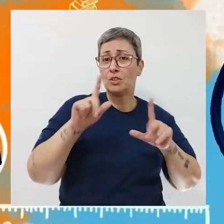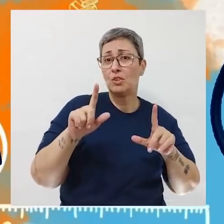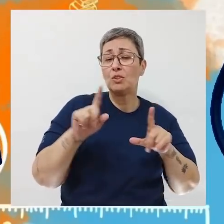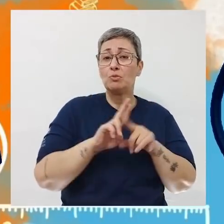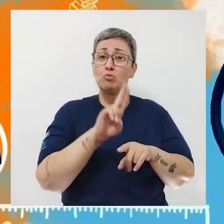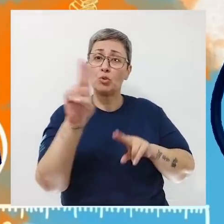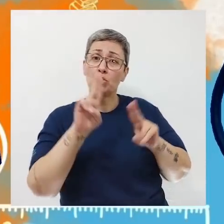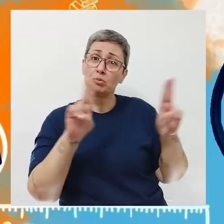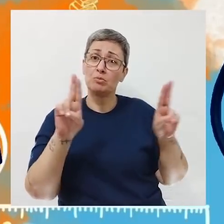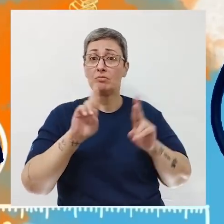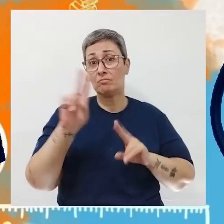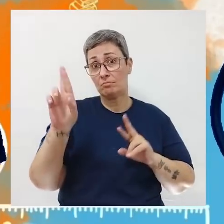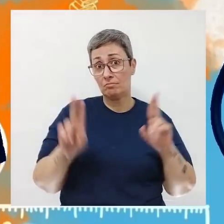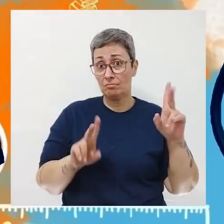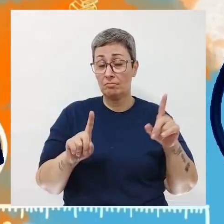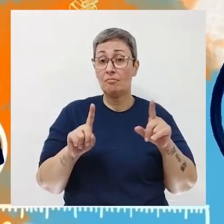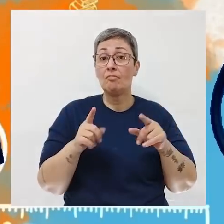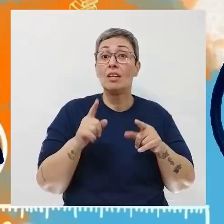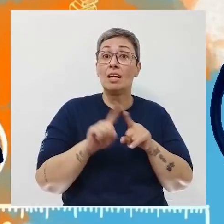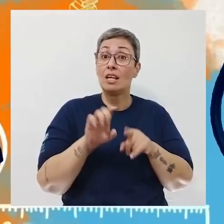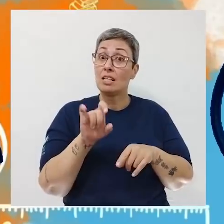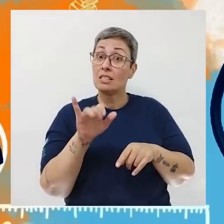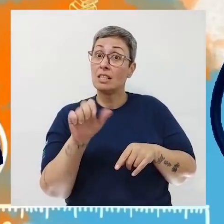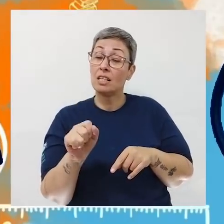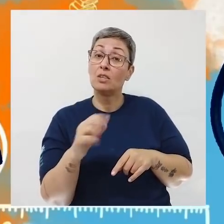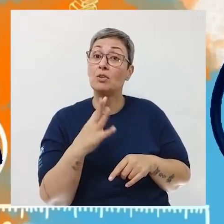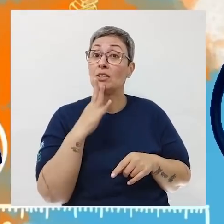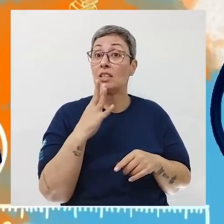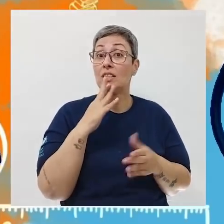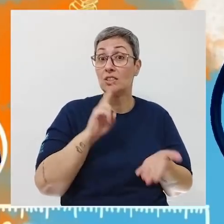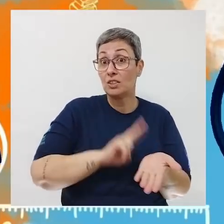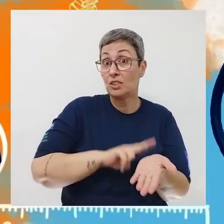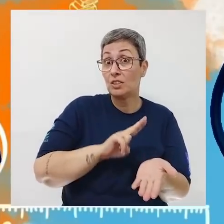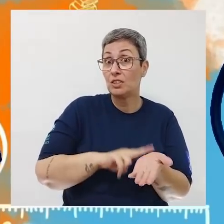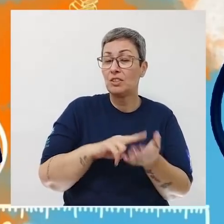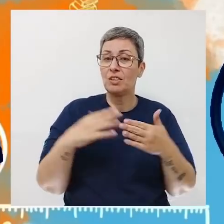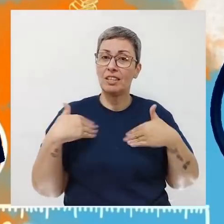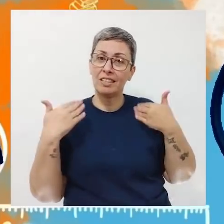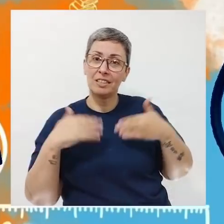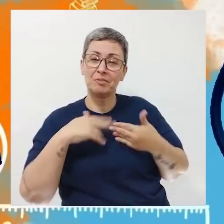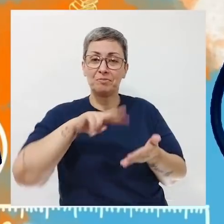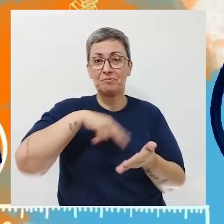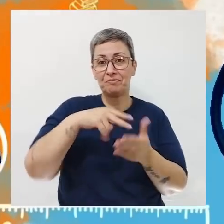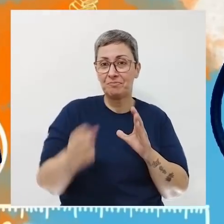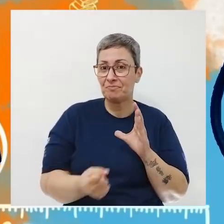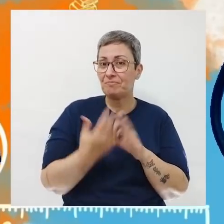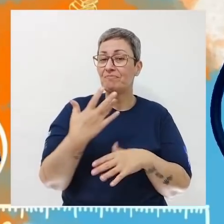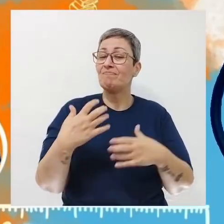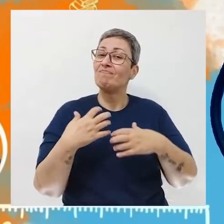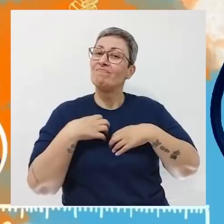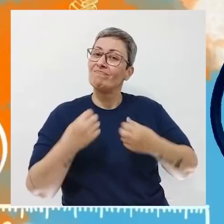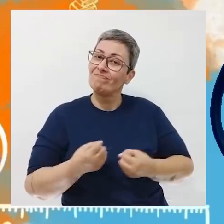tem outros nomes. A saia também é conhecida como um ritmo muito alegre e dançante, que surgiu como uma forma